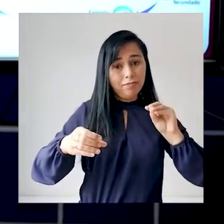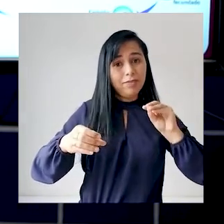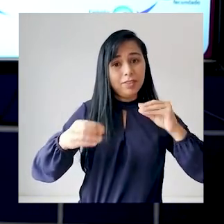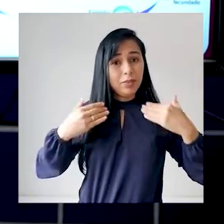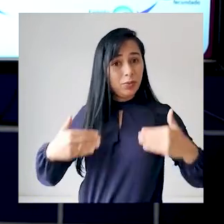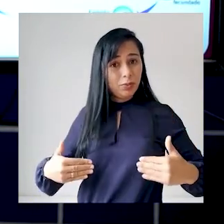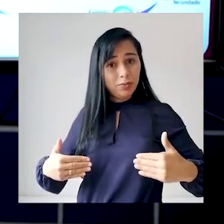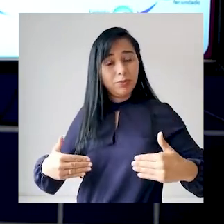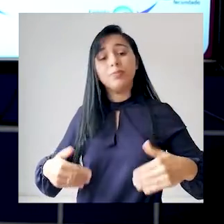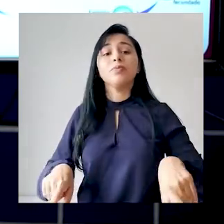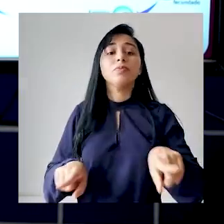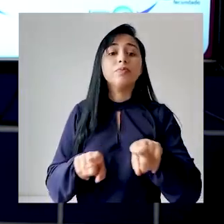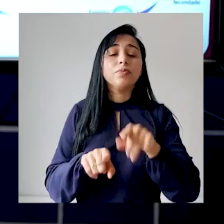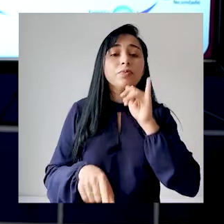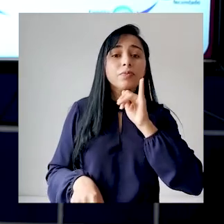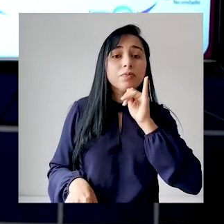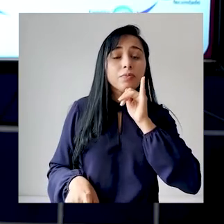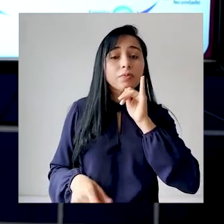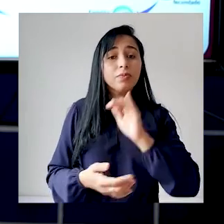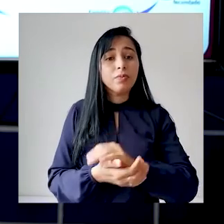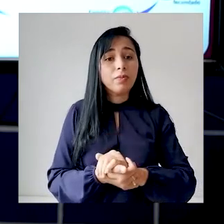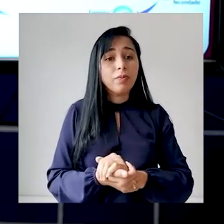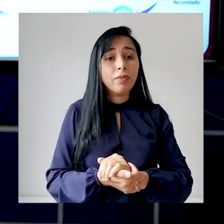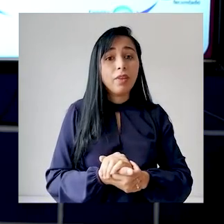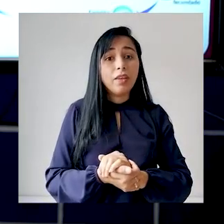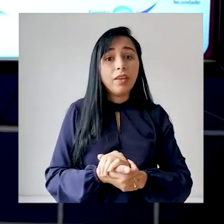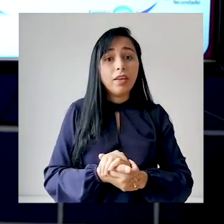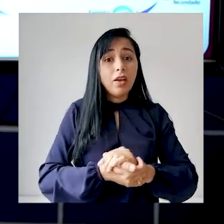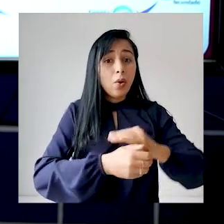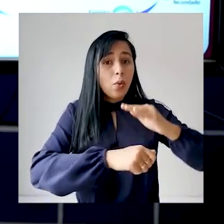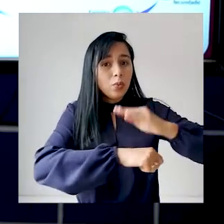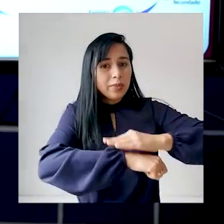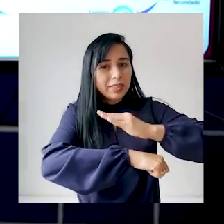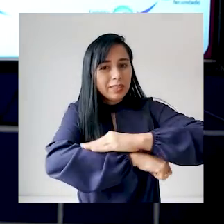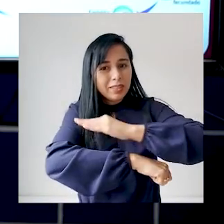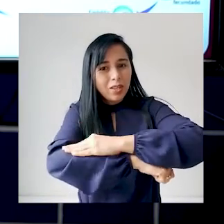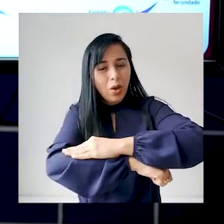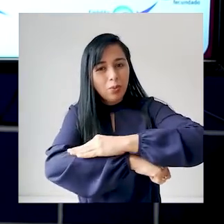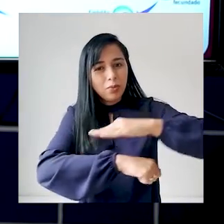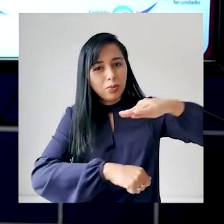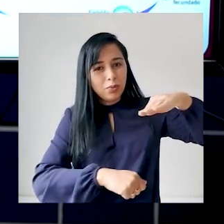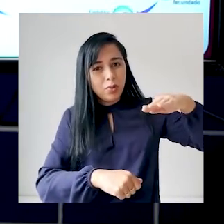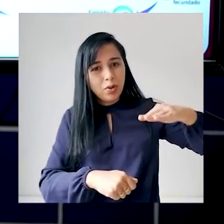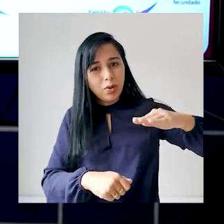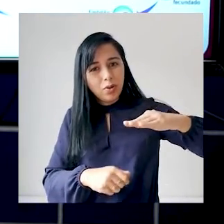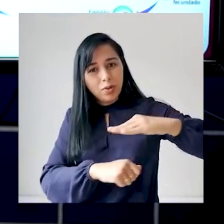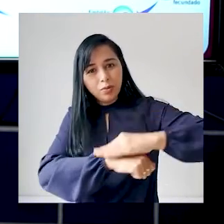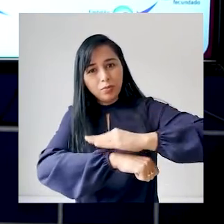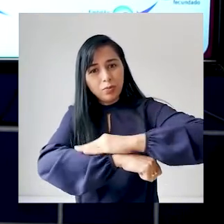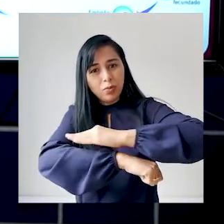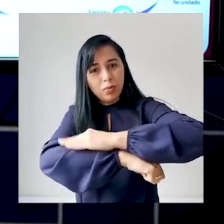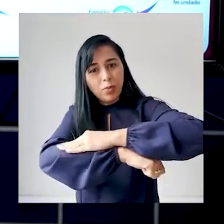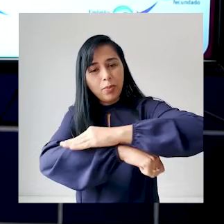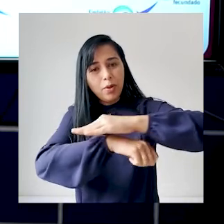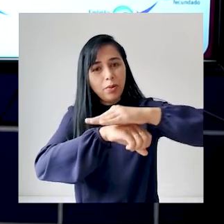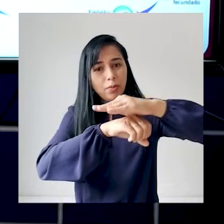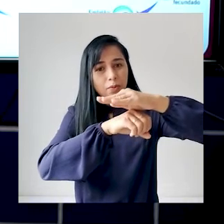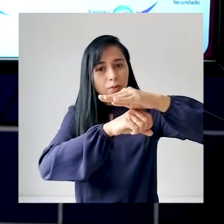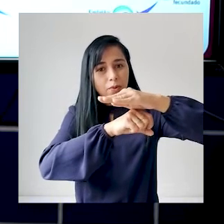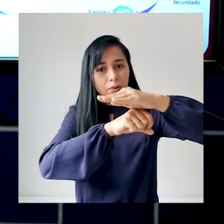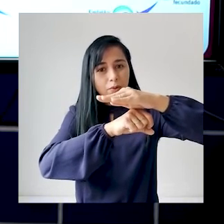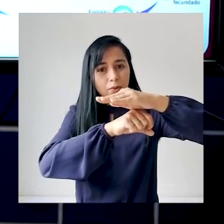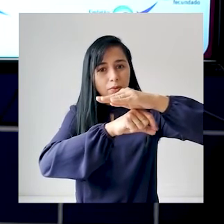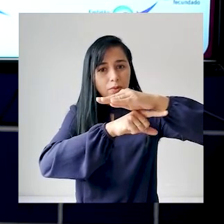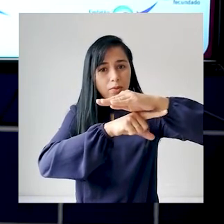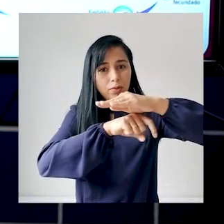gametas liberados na água. É o que acontece com os sapinhos. Apesar de eles ficarem